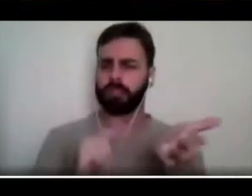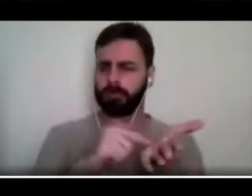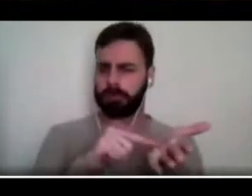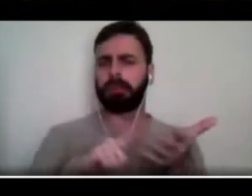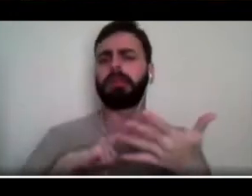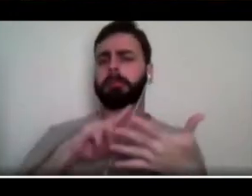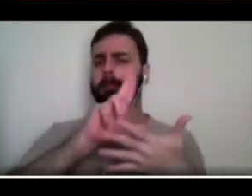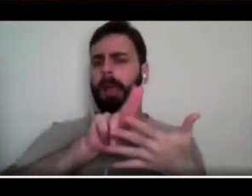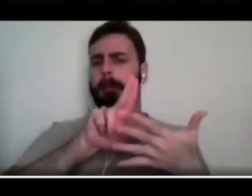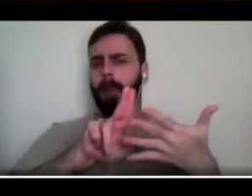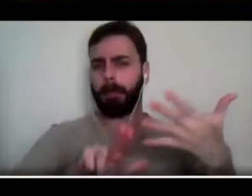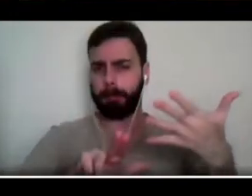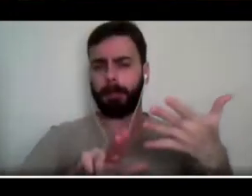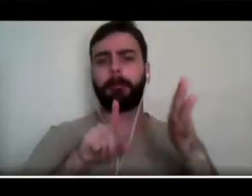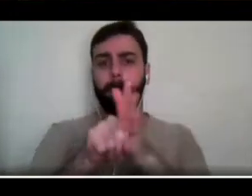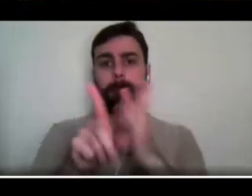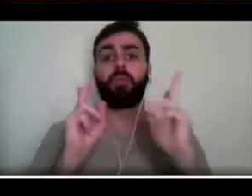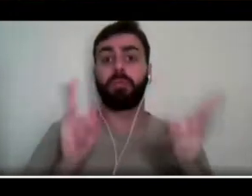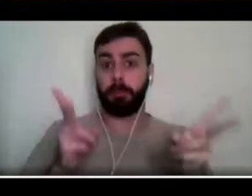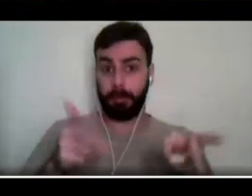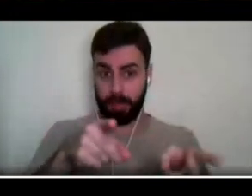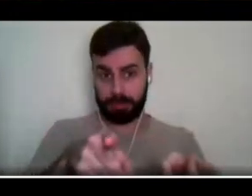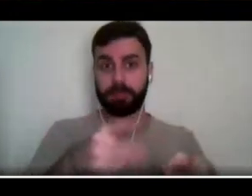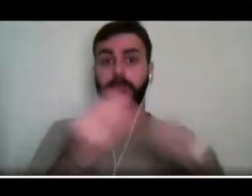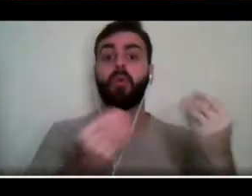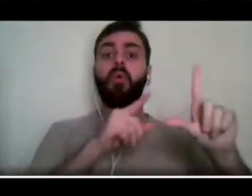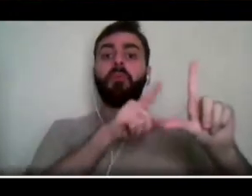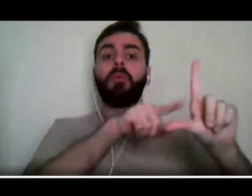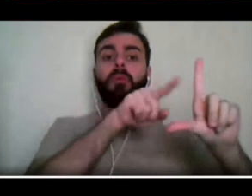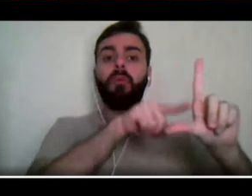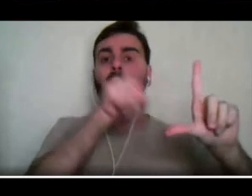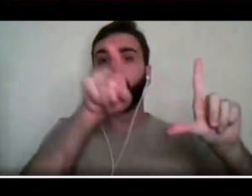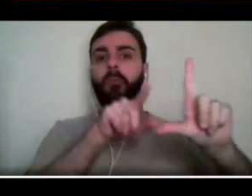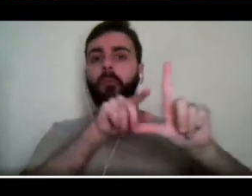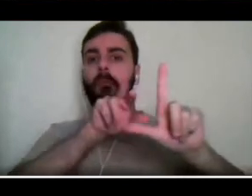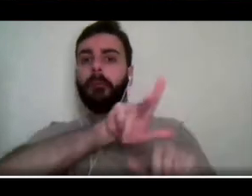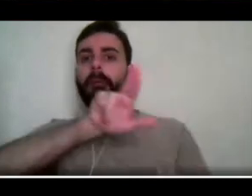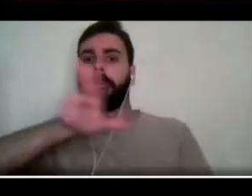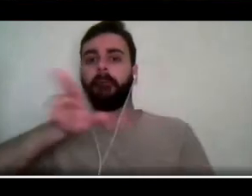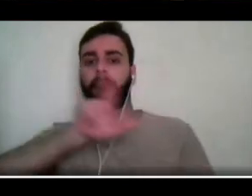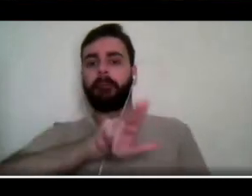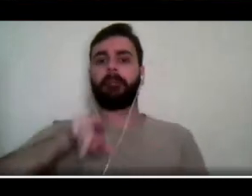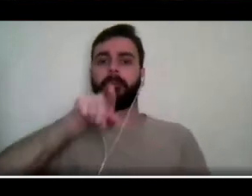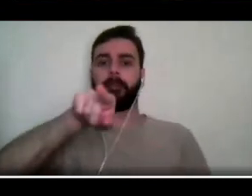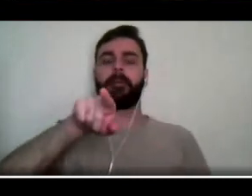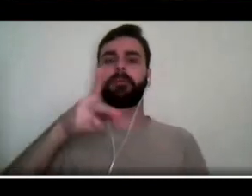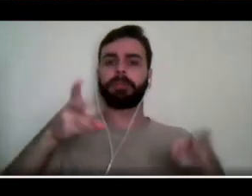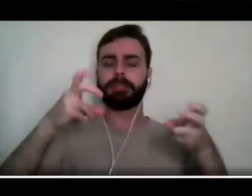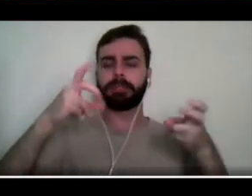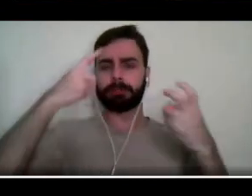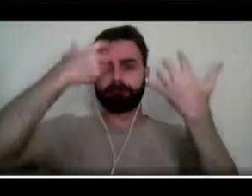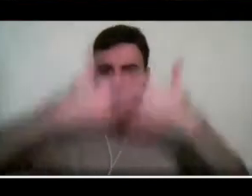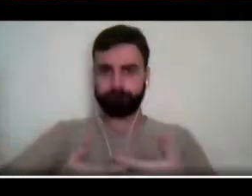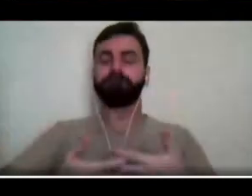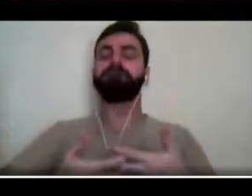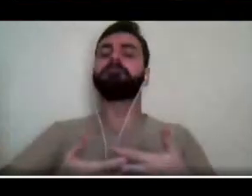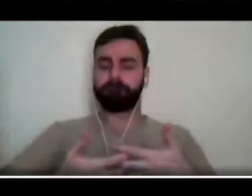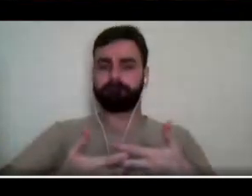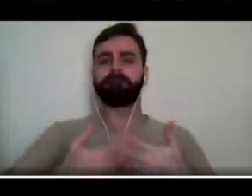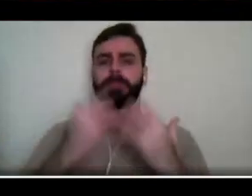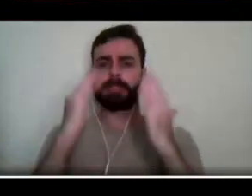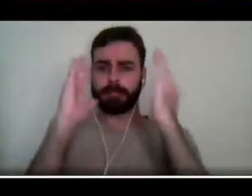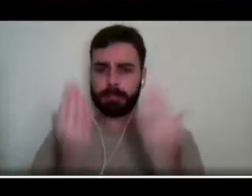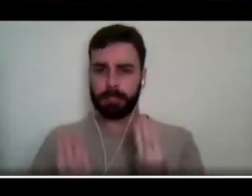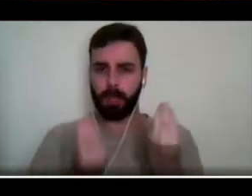fizer, né, sempre pensar a respeito da relação de derivada ou de integral que essas curvas têm uma com a outra,